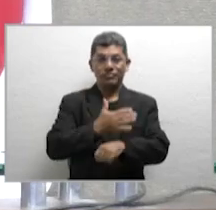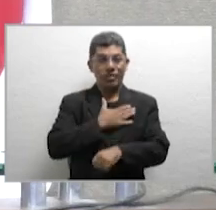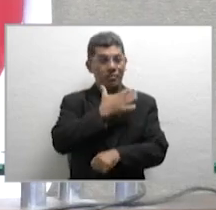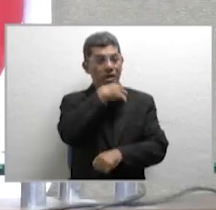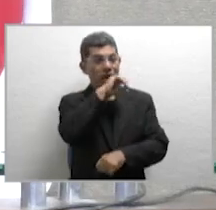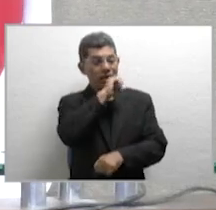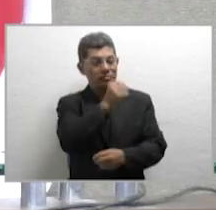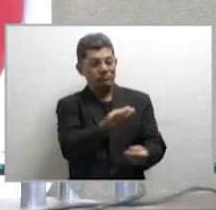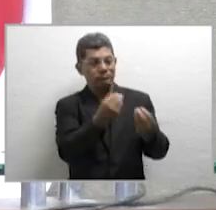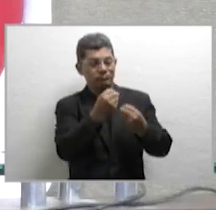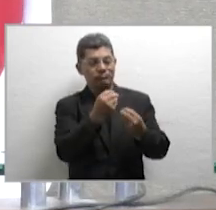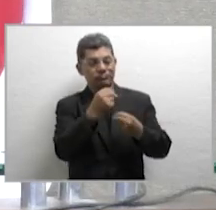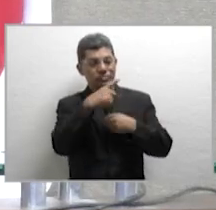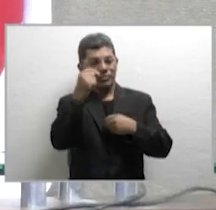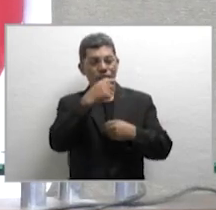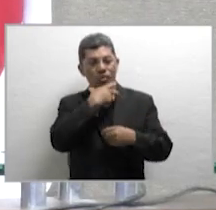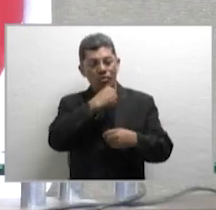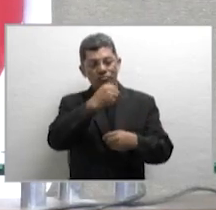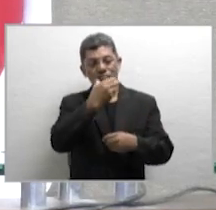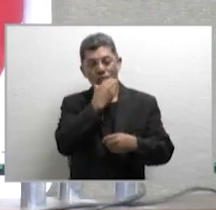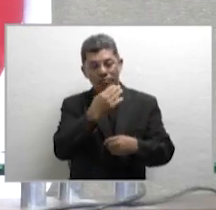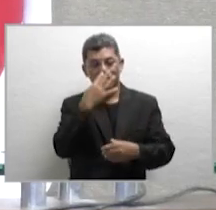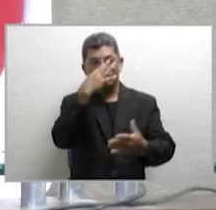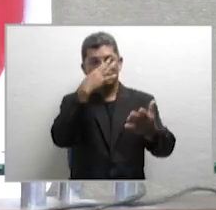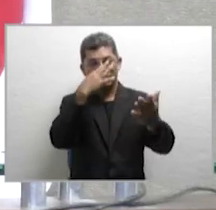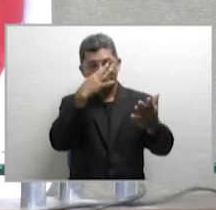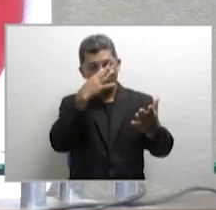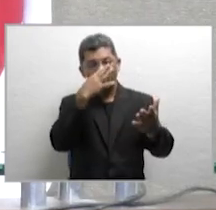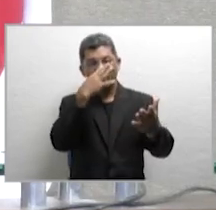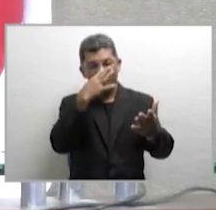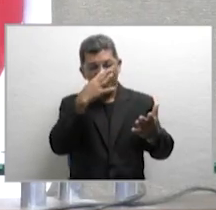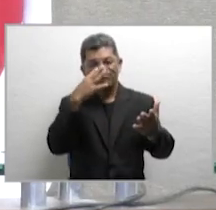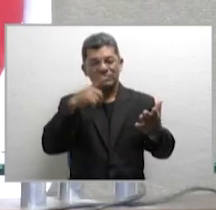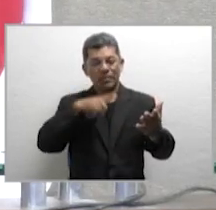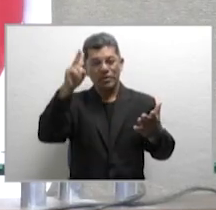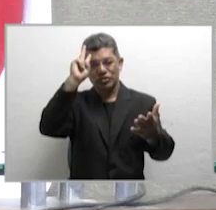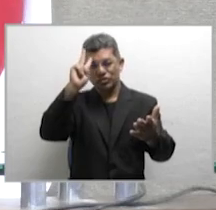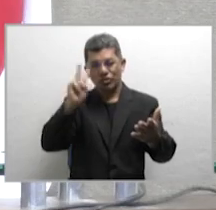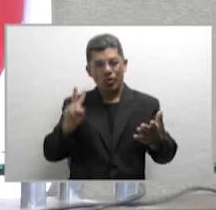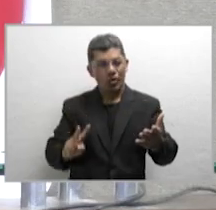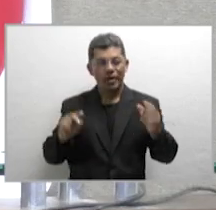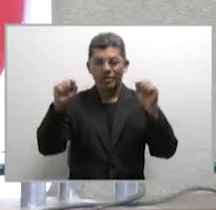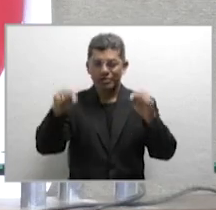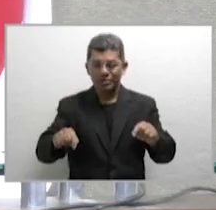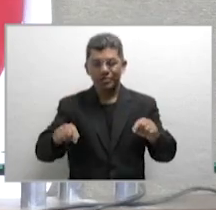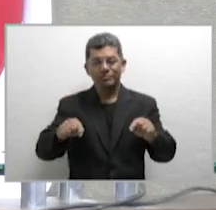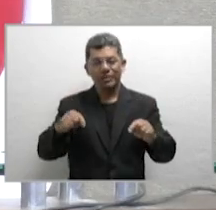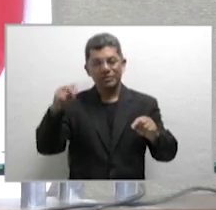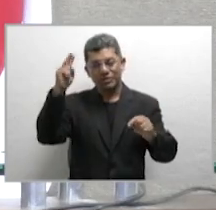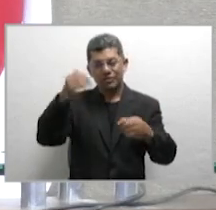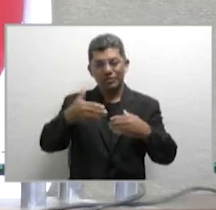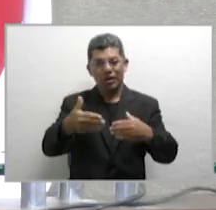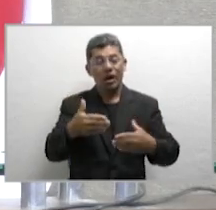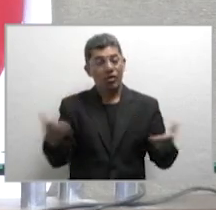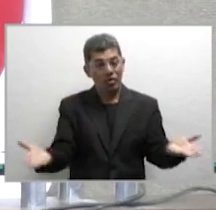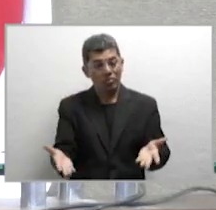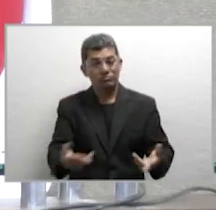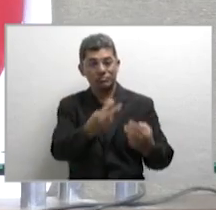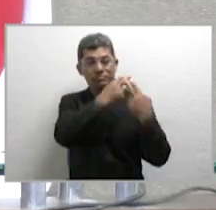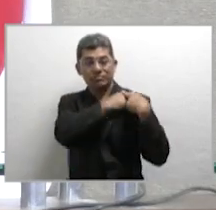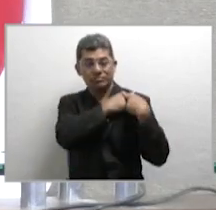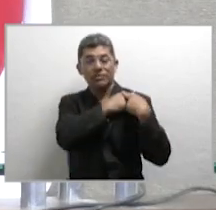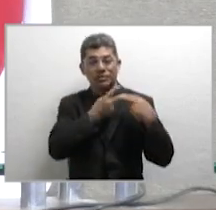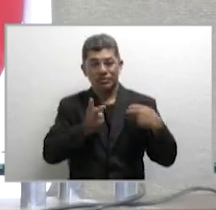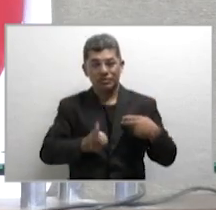meu pai, um homem que eu admiro e que, com certeza, deixou uma bela história escrita, deixou o seu legado, e eu estou nessa responsabilidade de